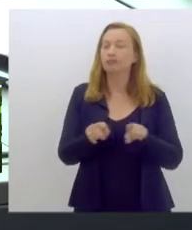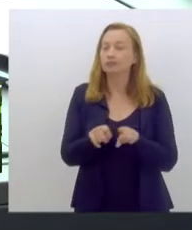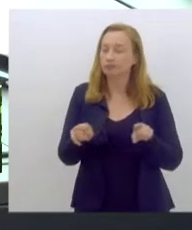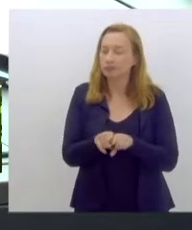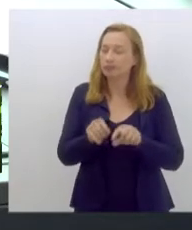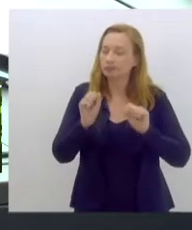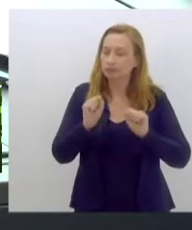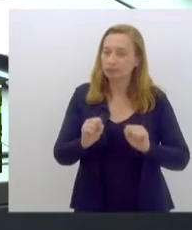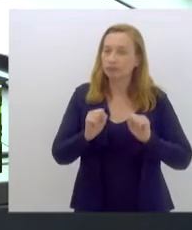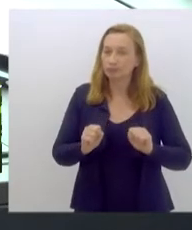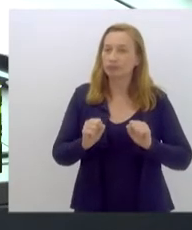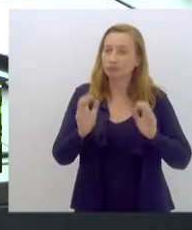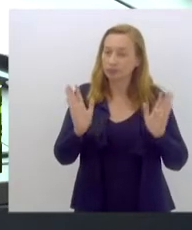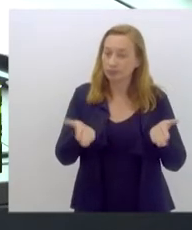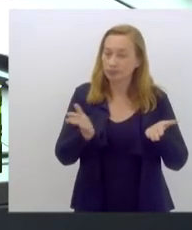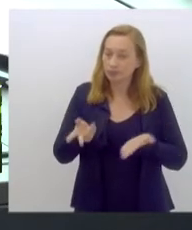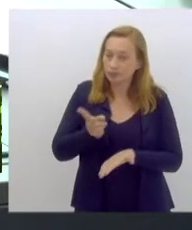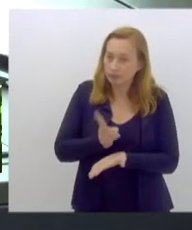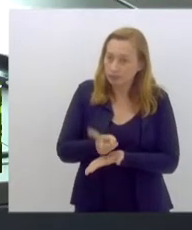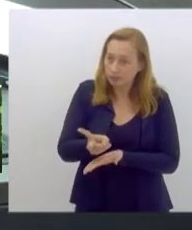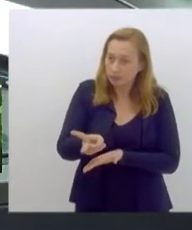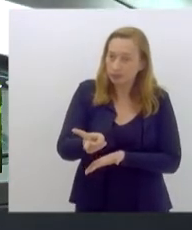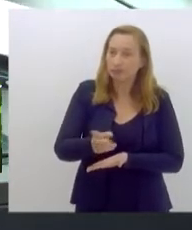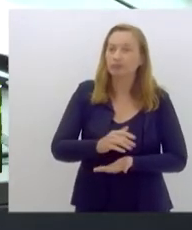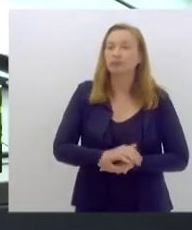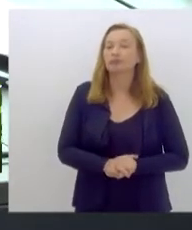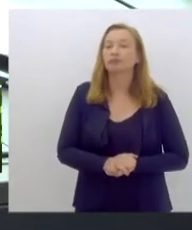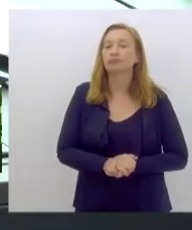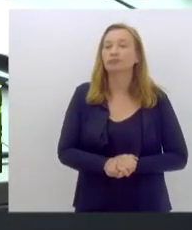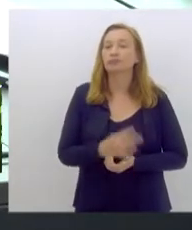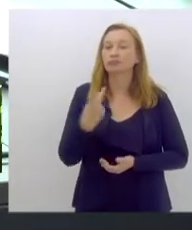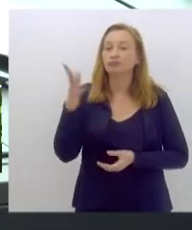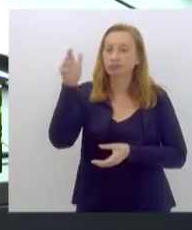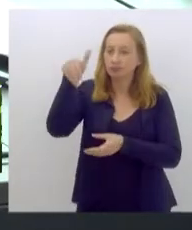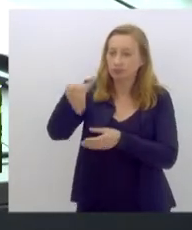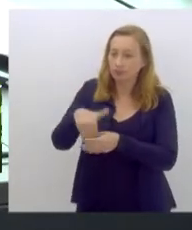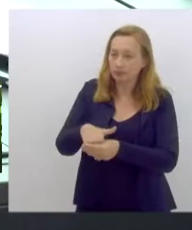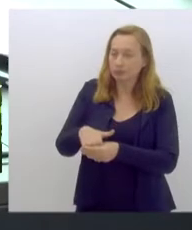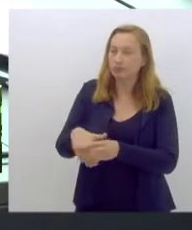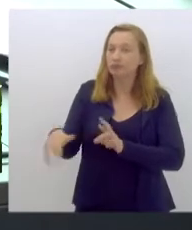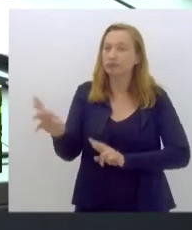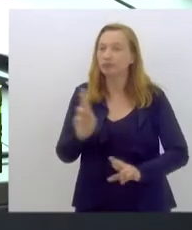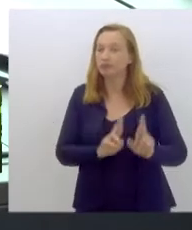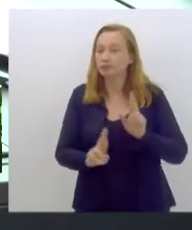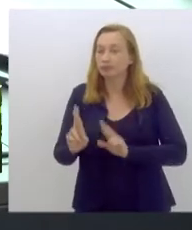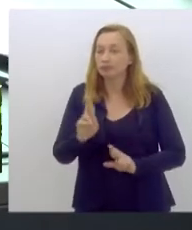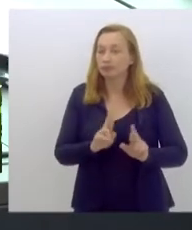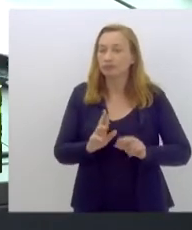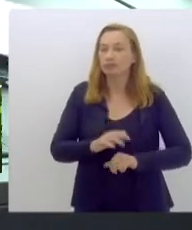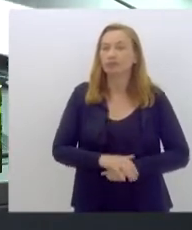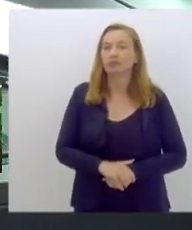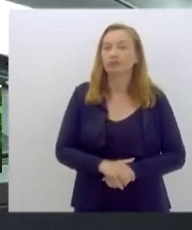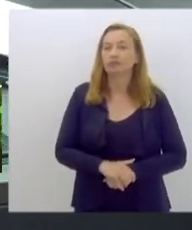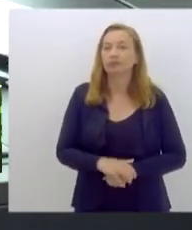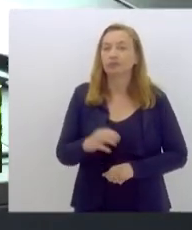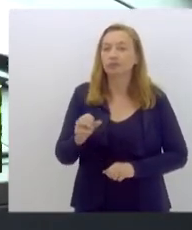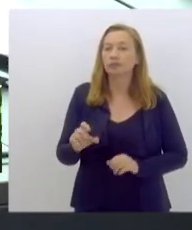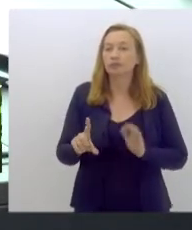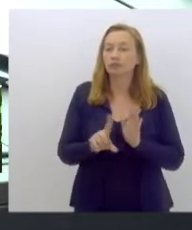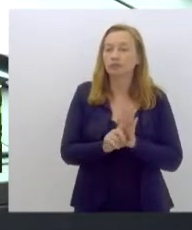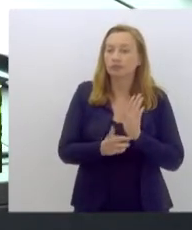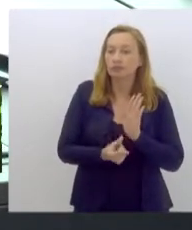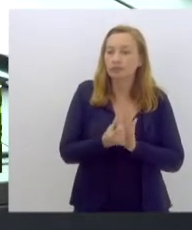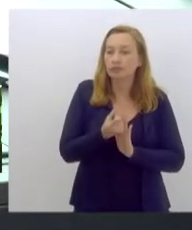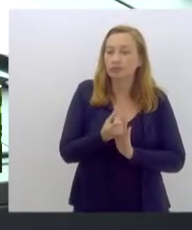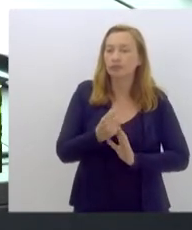pode agora proceder o seu voto em relação à nossa LOA, que